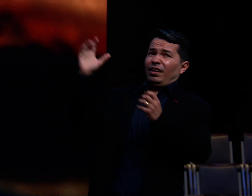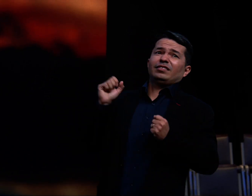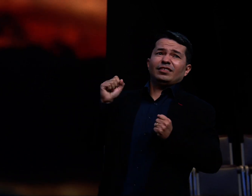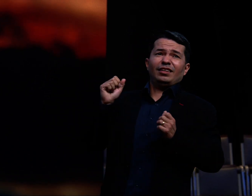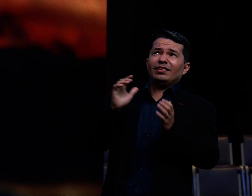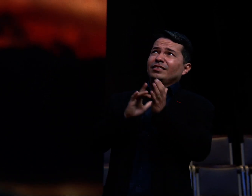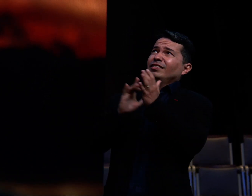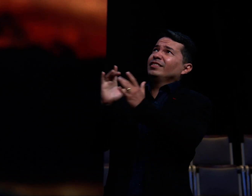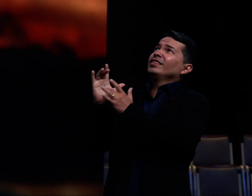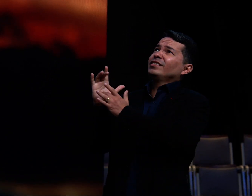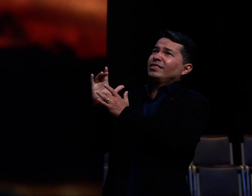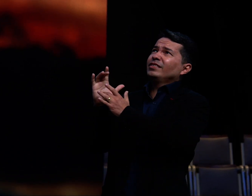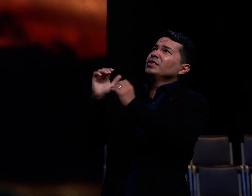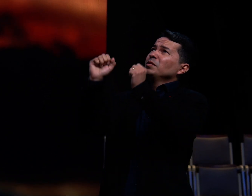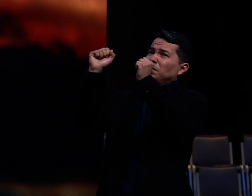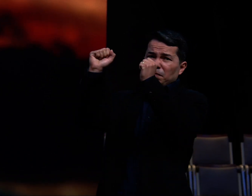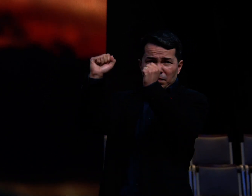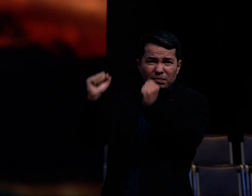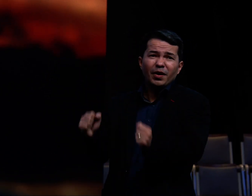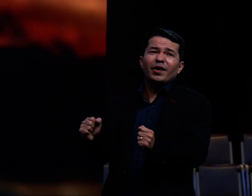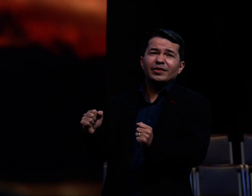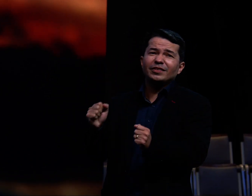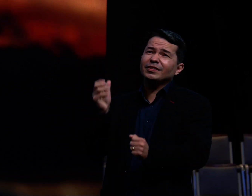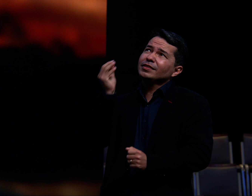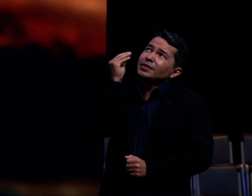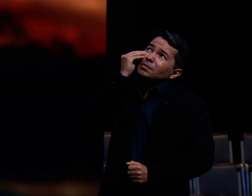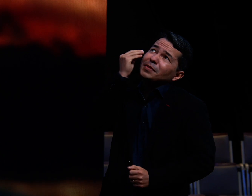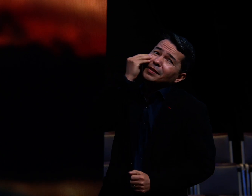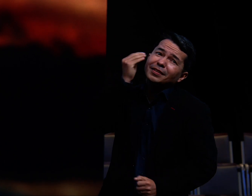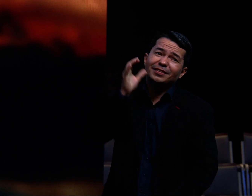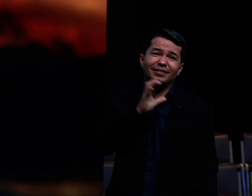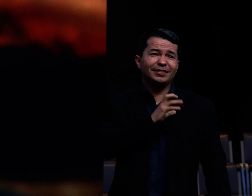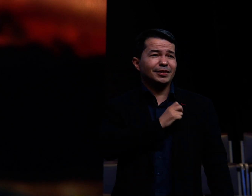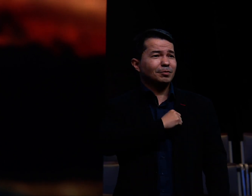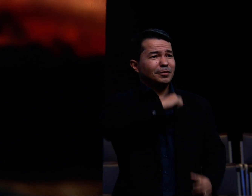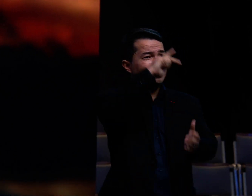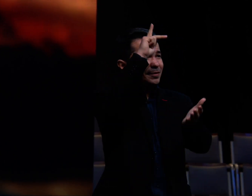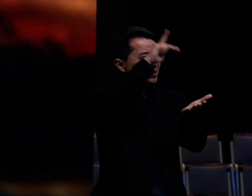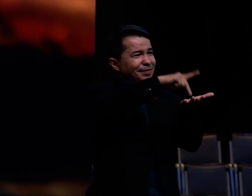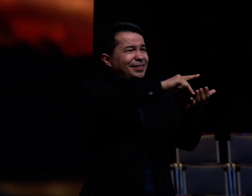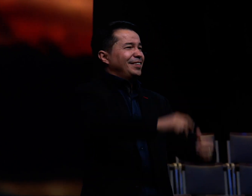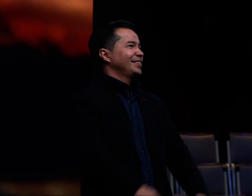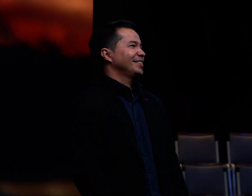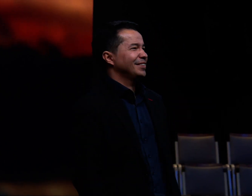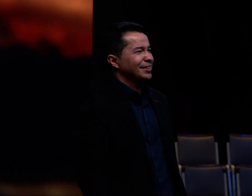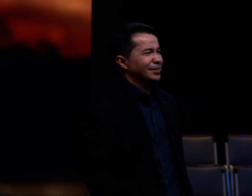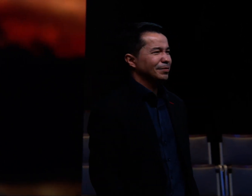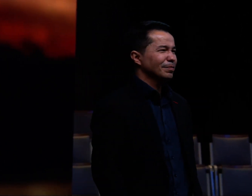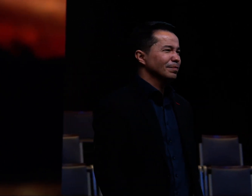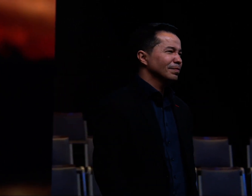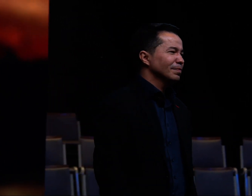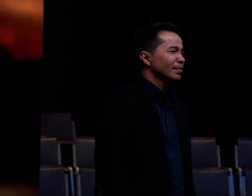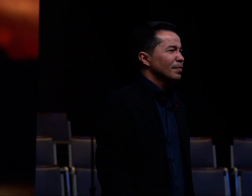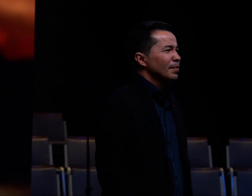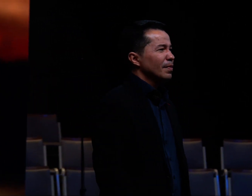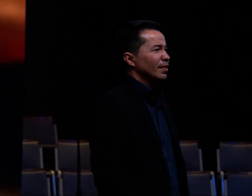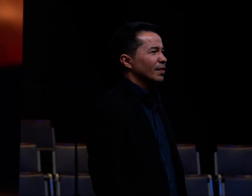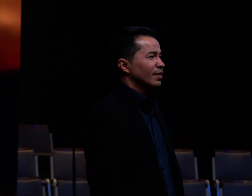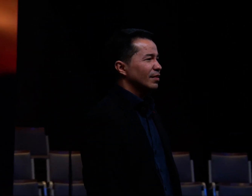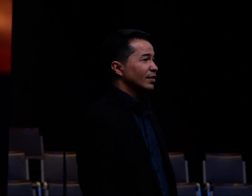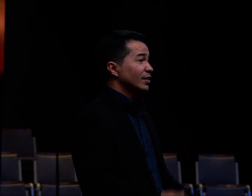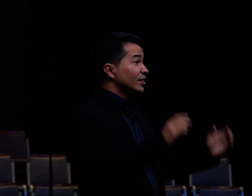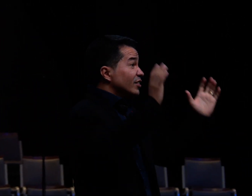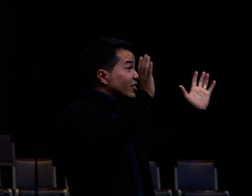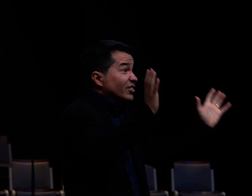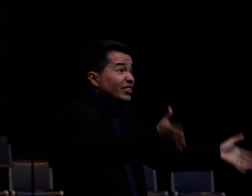aberto para receber, para aceitar Jesus. Fala assim: Pai, eu quero de fato experimentar esse verdadeiro